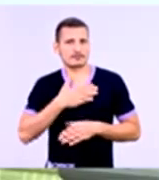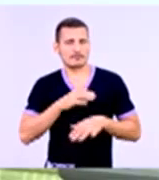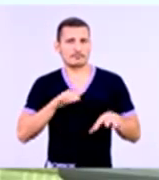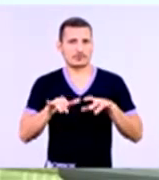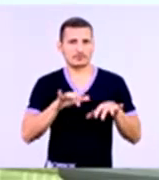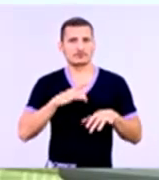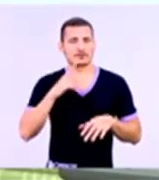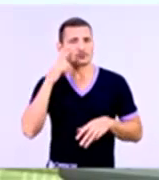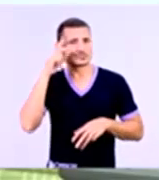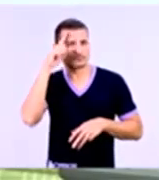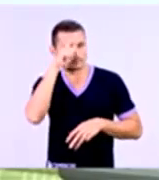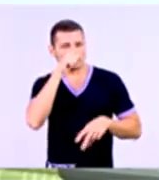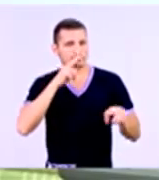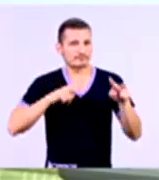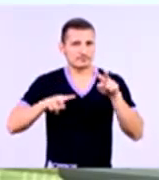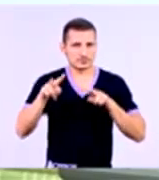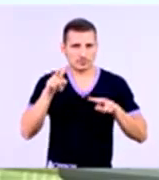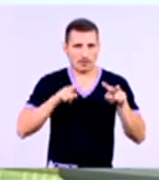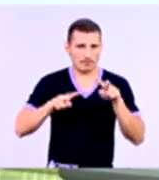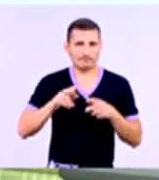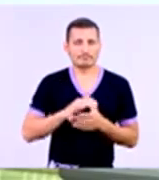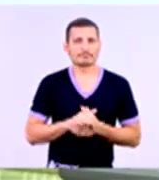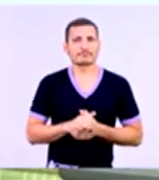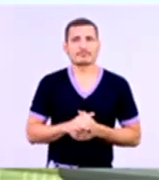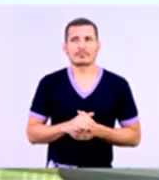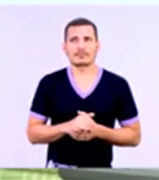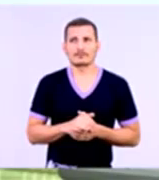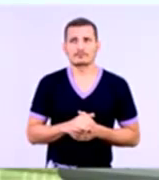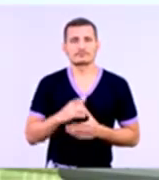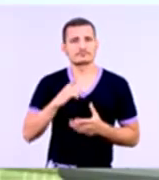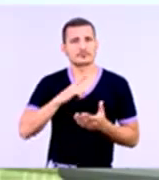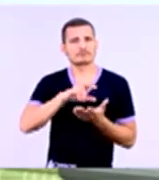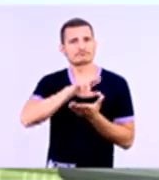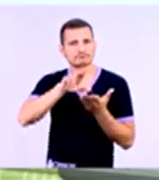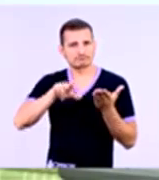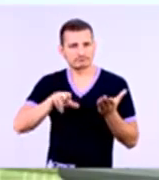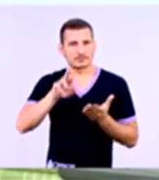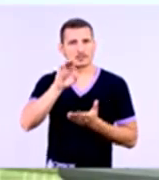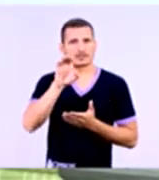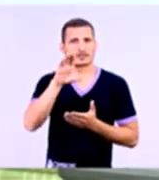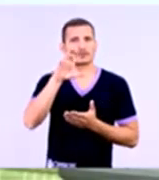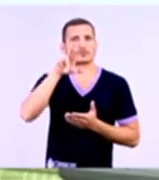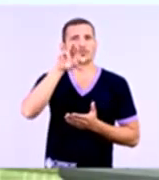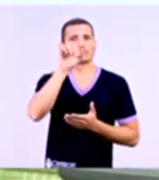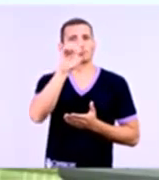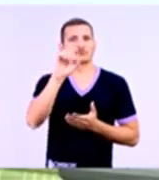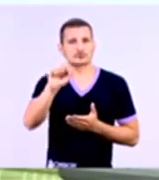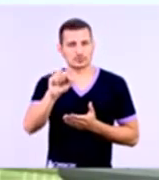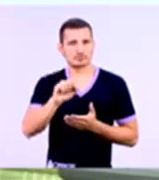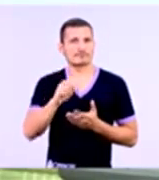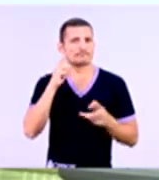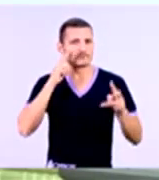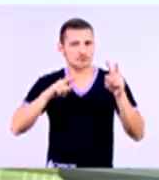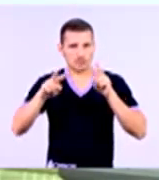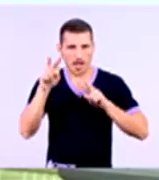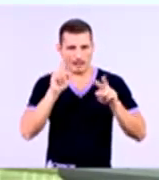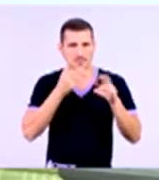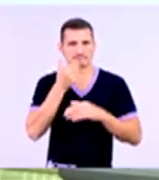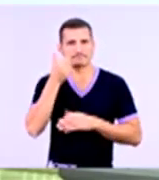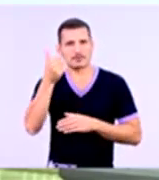dificuldade visual. Ele traz aí, como o professor já disse, muitos recursos. Recursos visuais muito melhor, muito bem